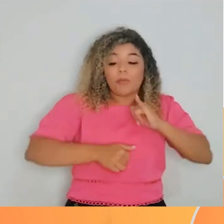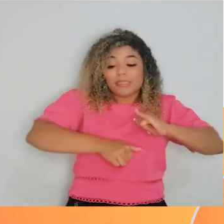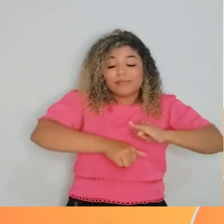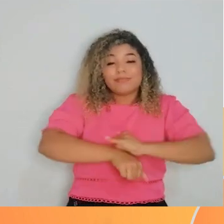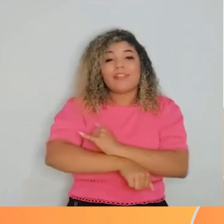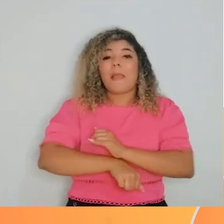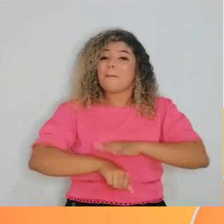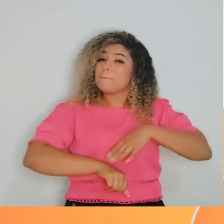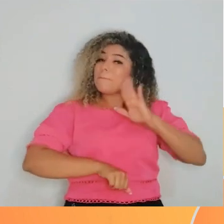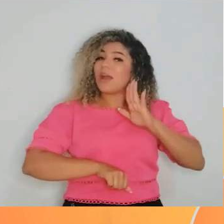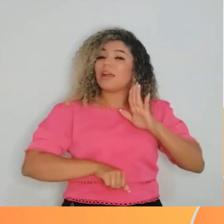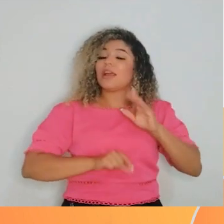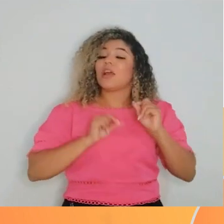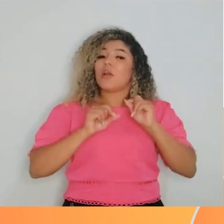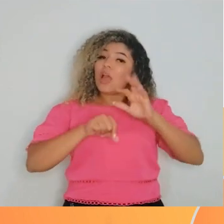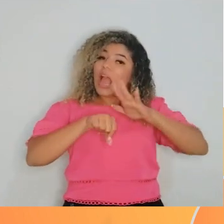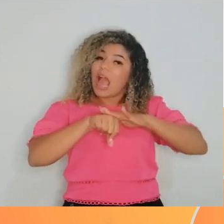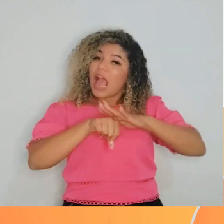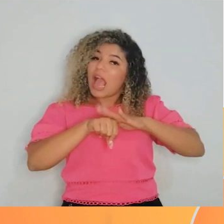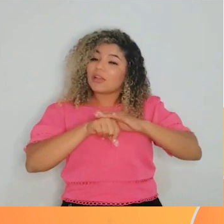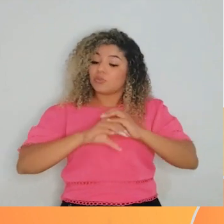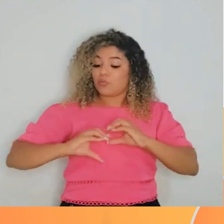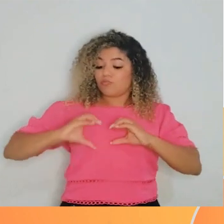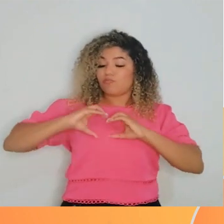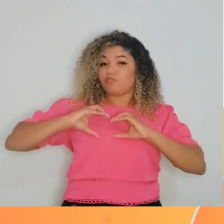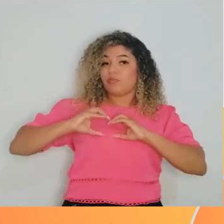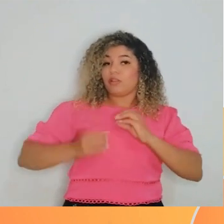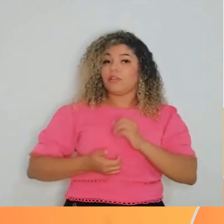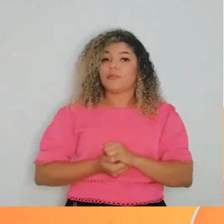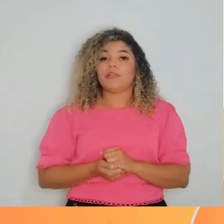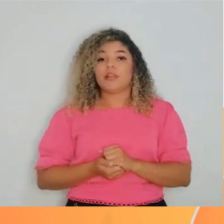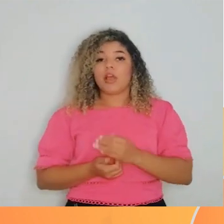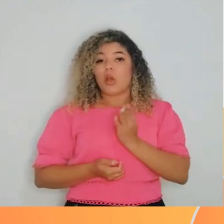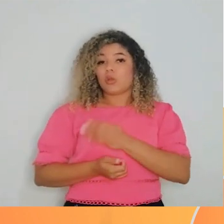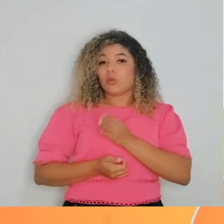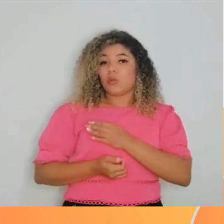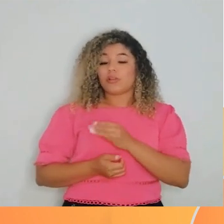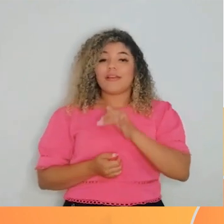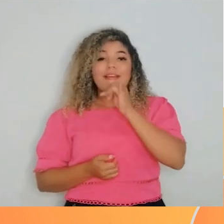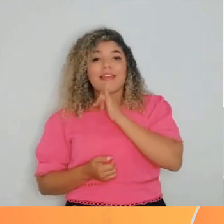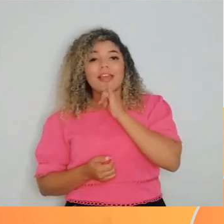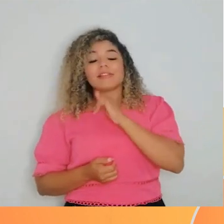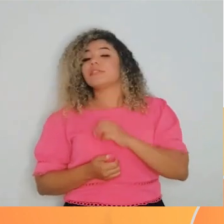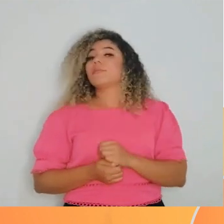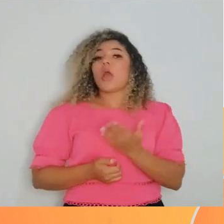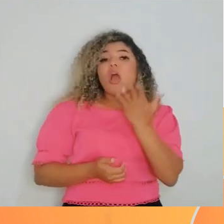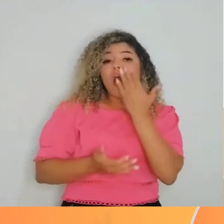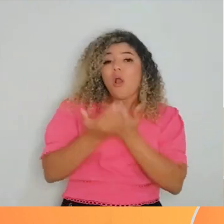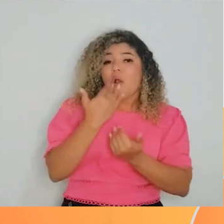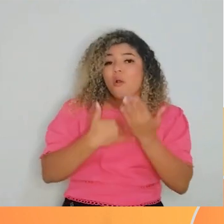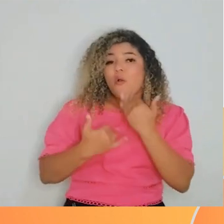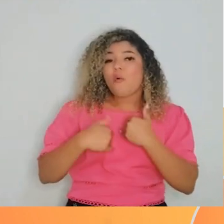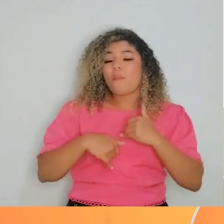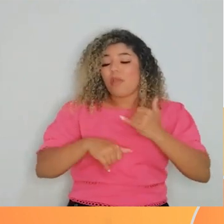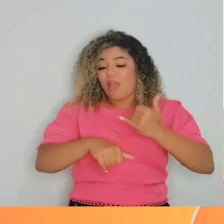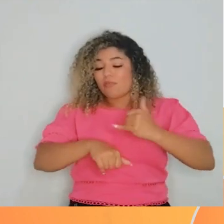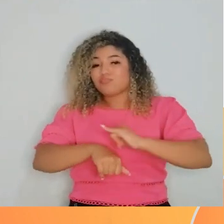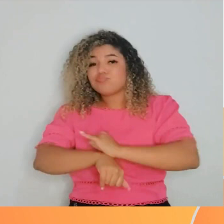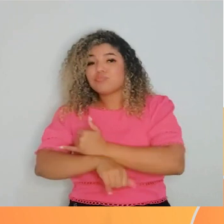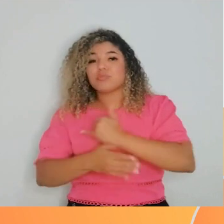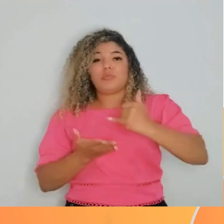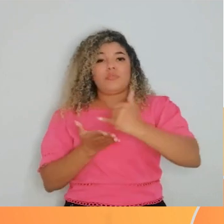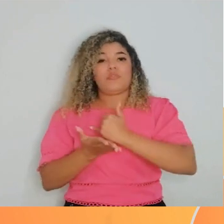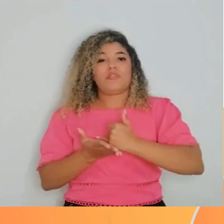gordurosos, porém, podem gerar doenças vasculares. É muito comum que o consumo exagerado dessas gorduras e